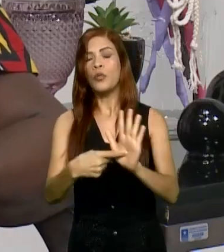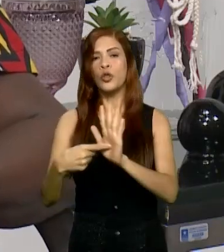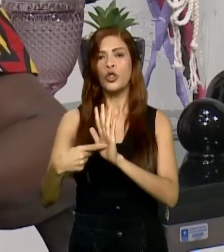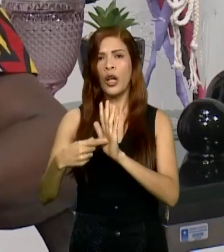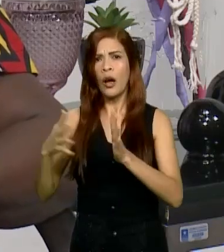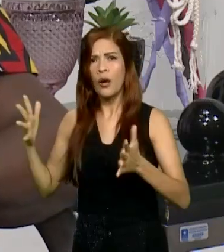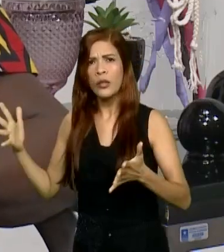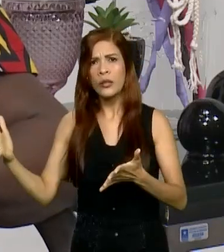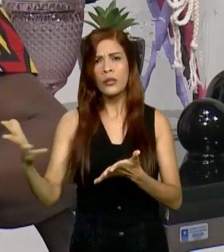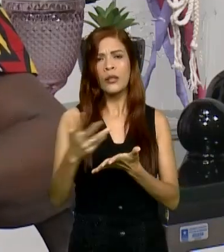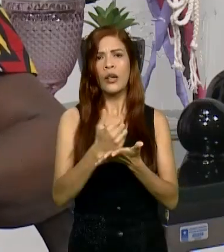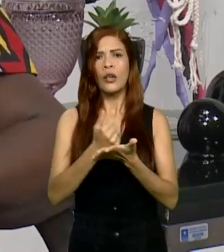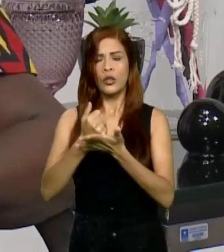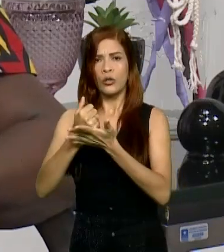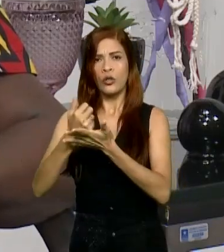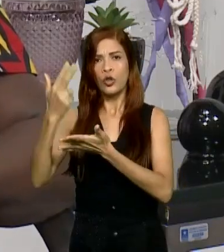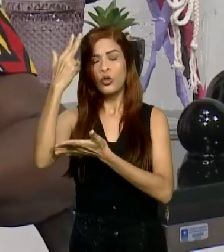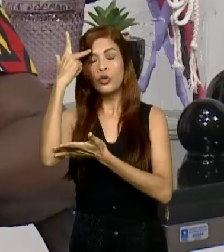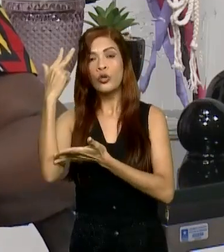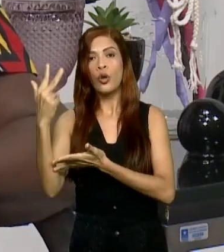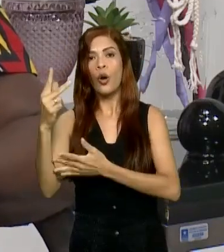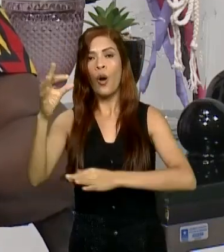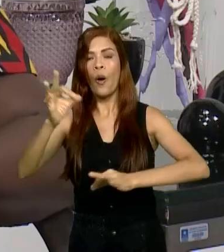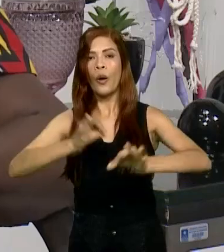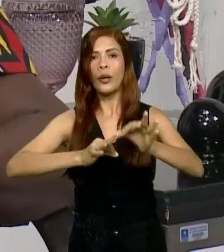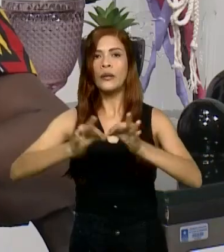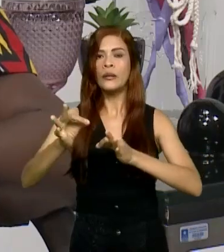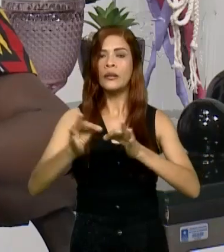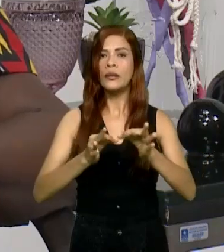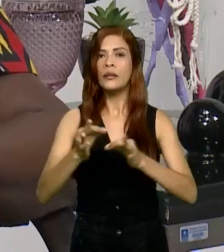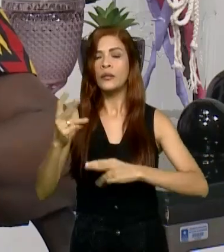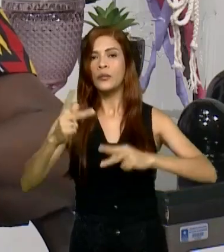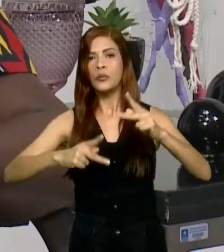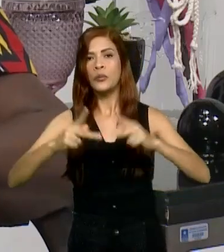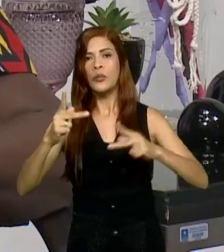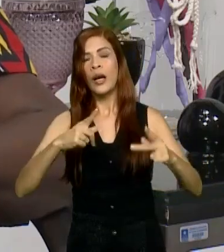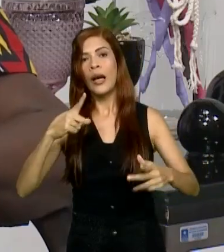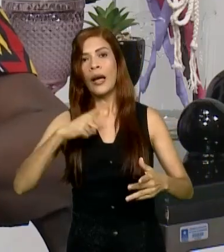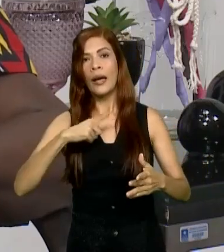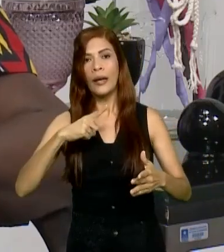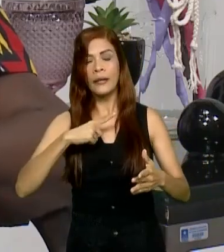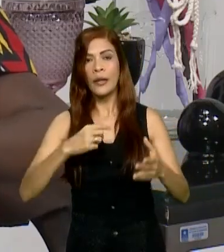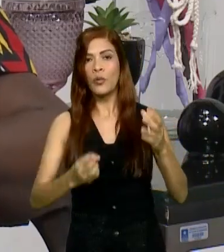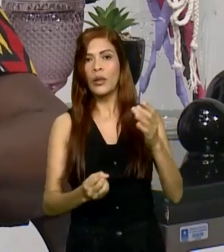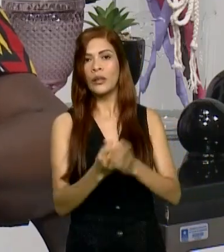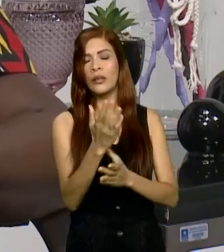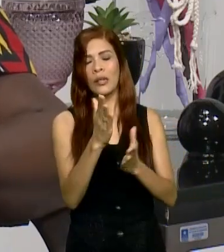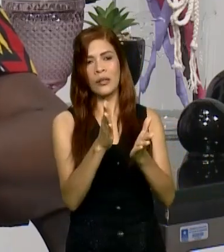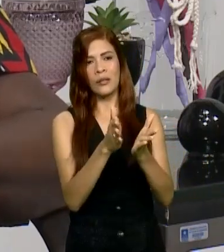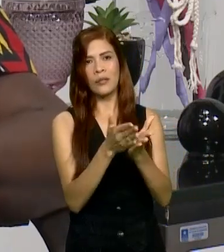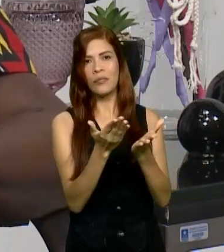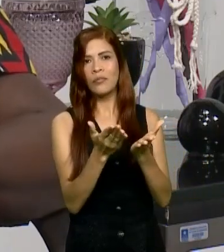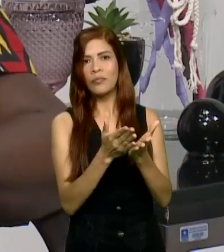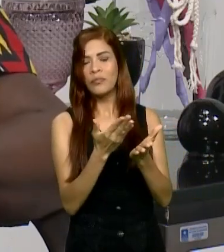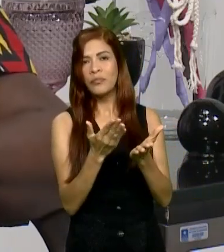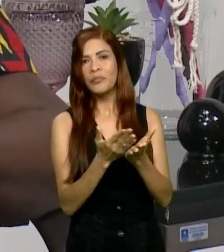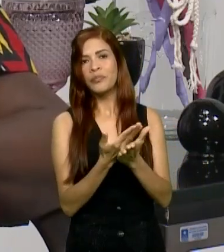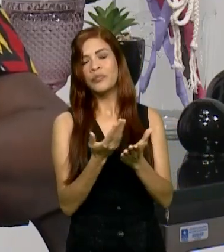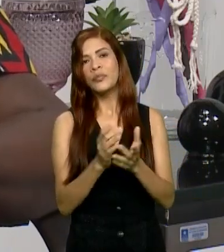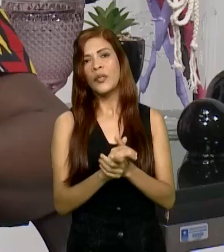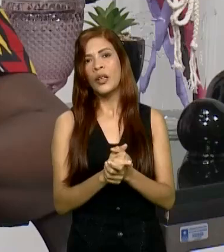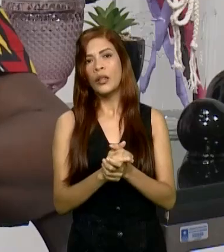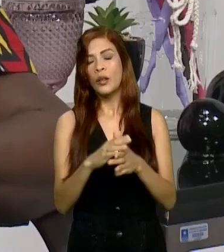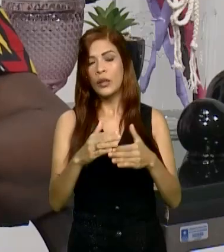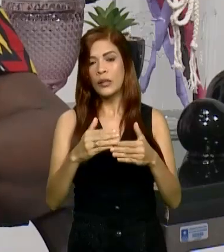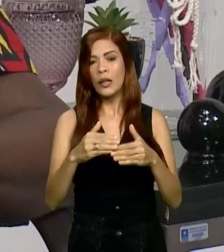histórico, organizacional e político da comunidade e ter um produto final, né? E na caravana era importante